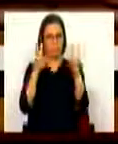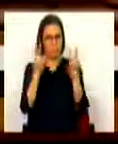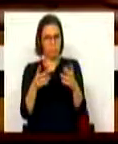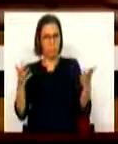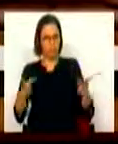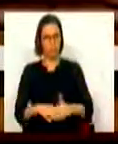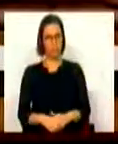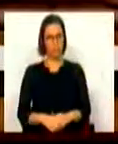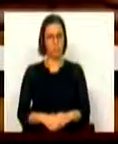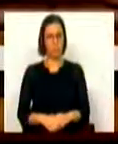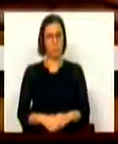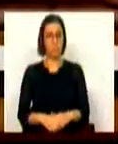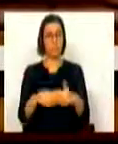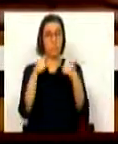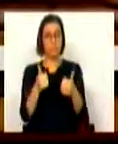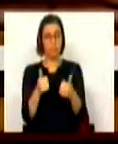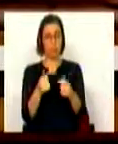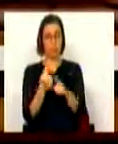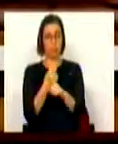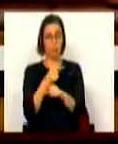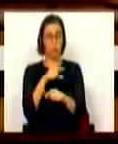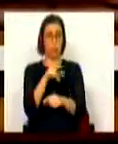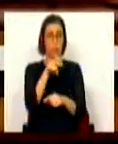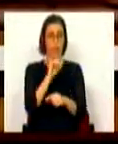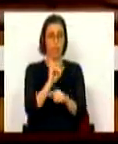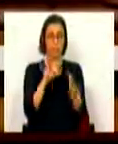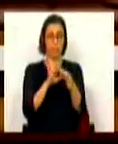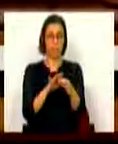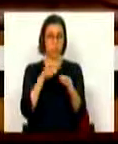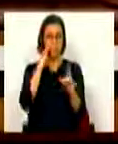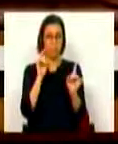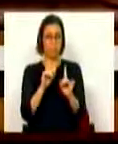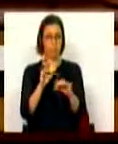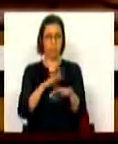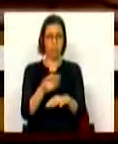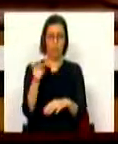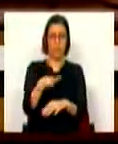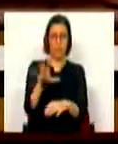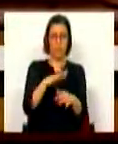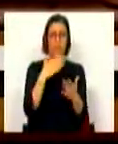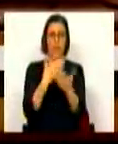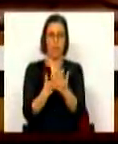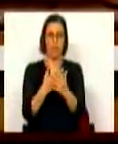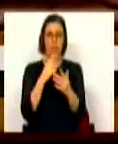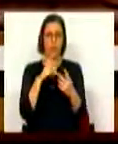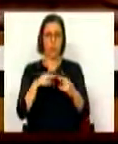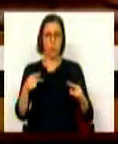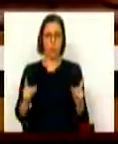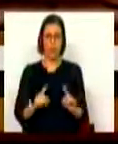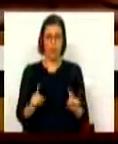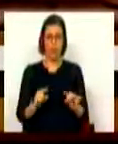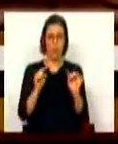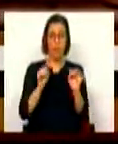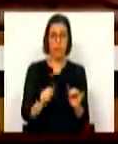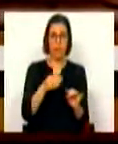matéria. E as boas notícias do RASI não são afetadas, eu diria, pela circunstância de aumentar o número de extorsões. Foi